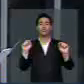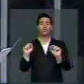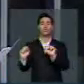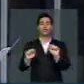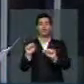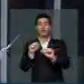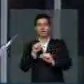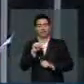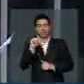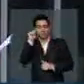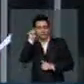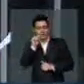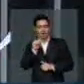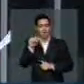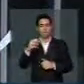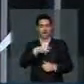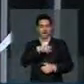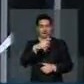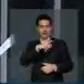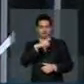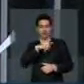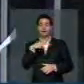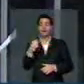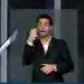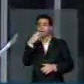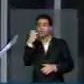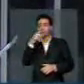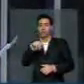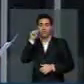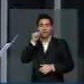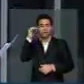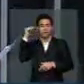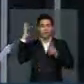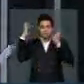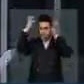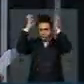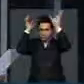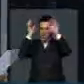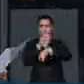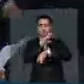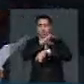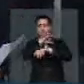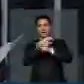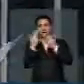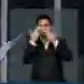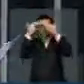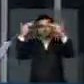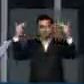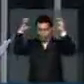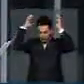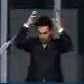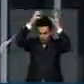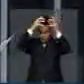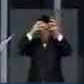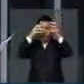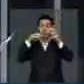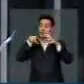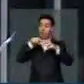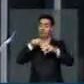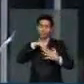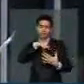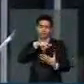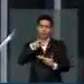tem cantada pela extraordinária Carmen Miranda o mundo teve a Primeira ideia